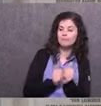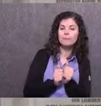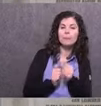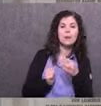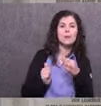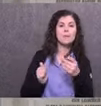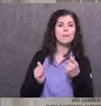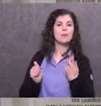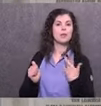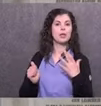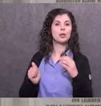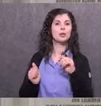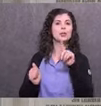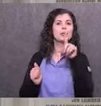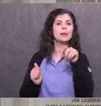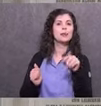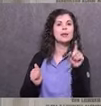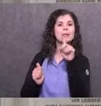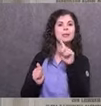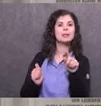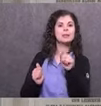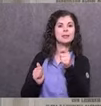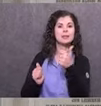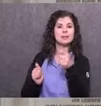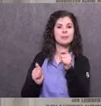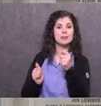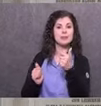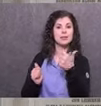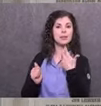de Zebedeu, começou a